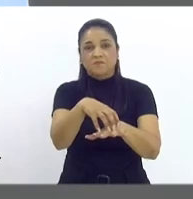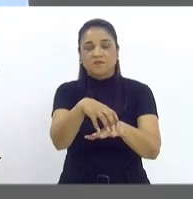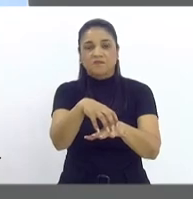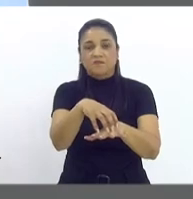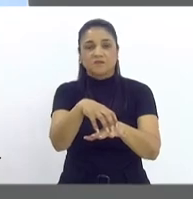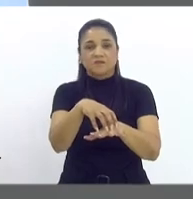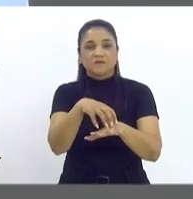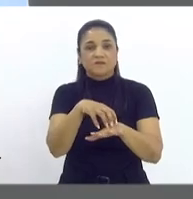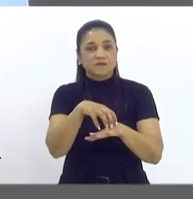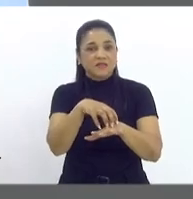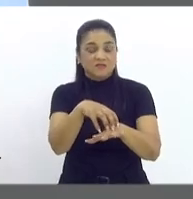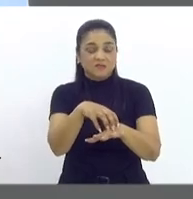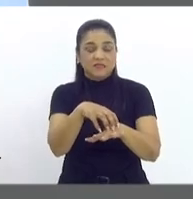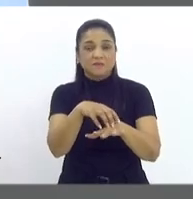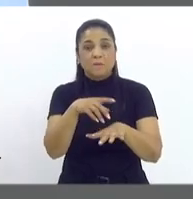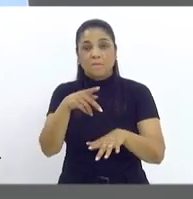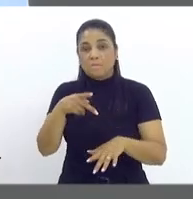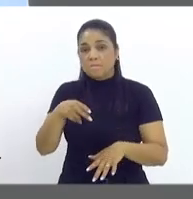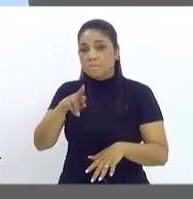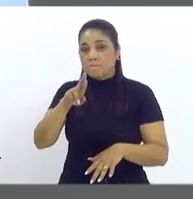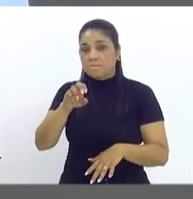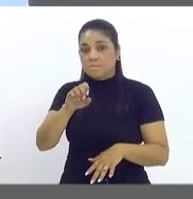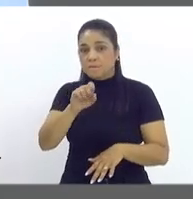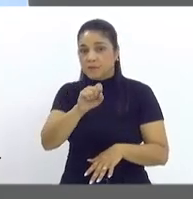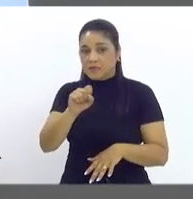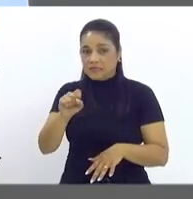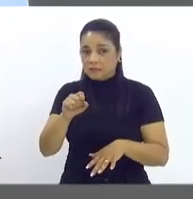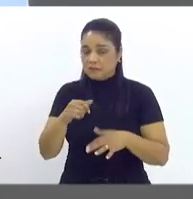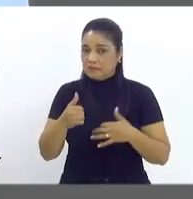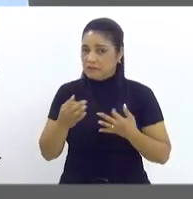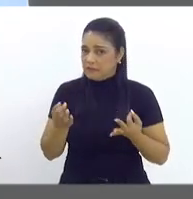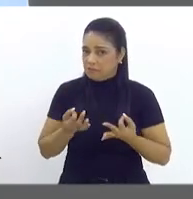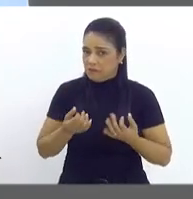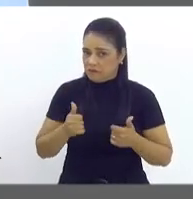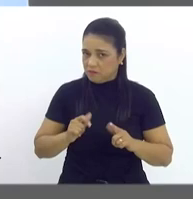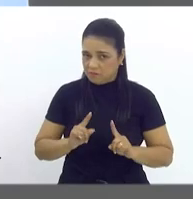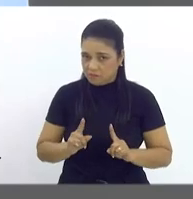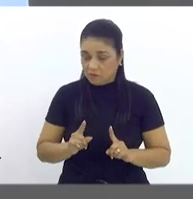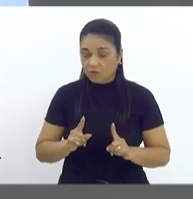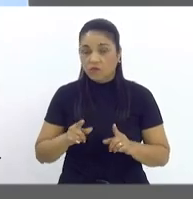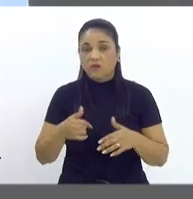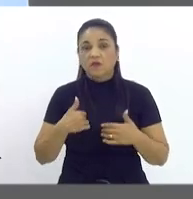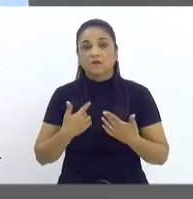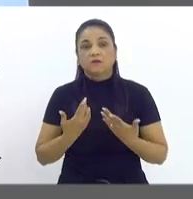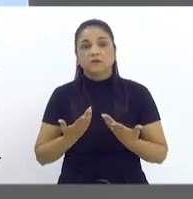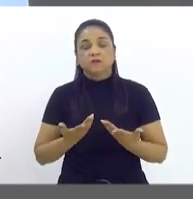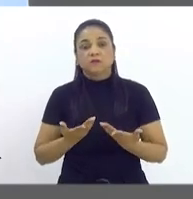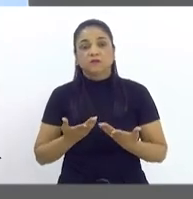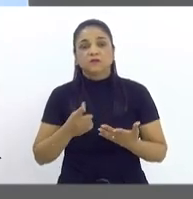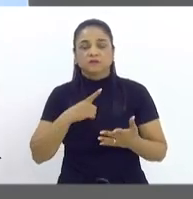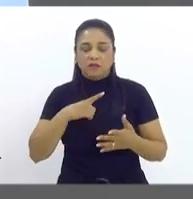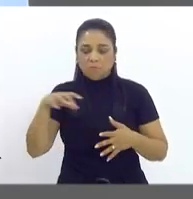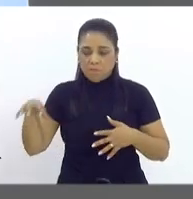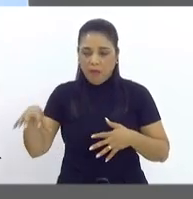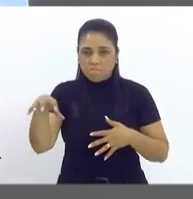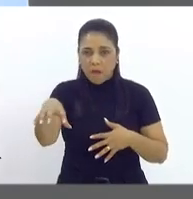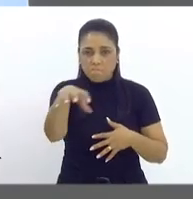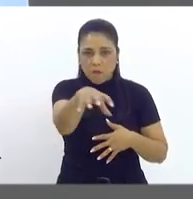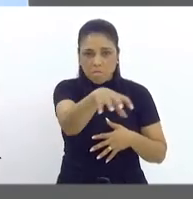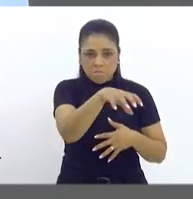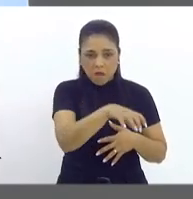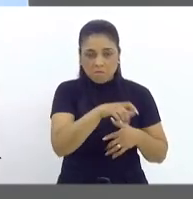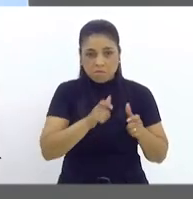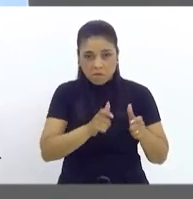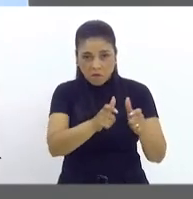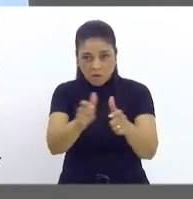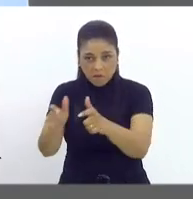as pressões adequadas para que um consumo seja executado. Então, nós temos diversas estações para regular para uma